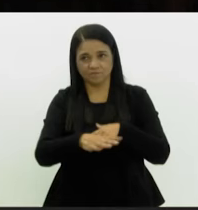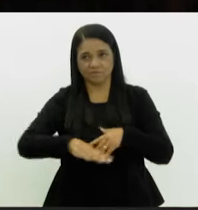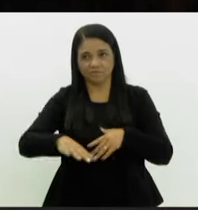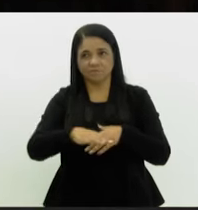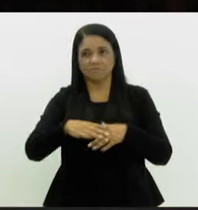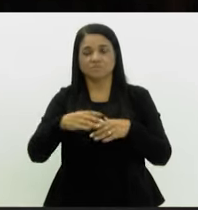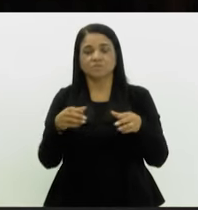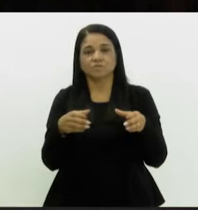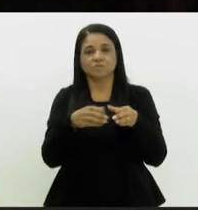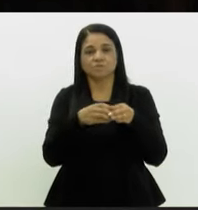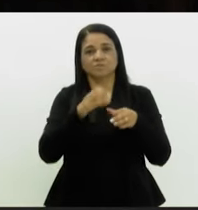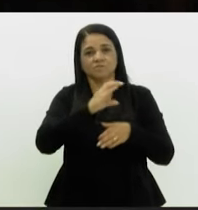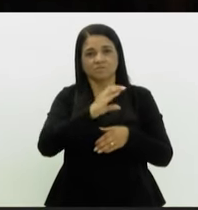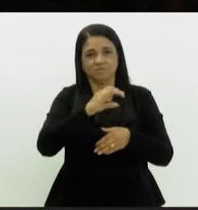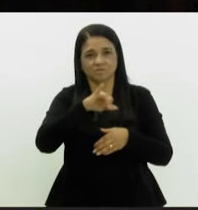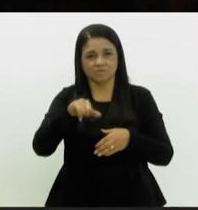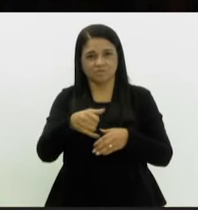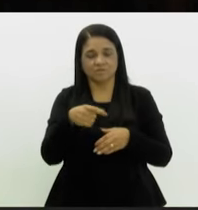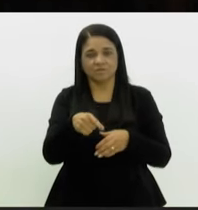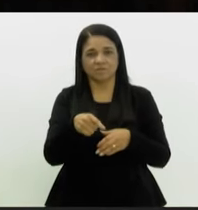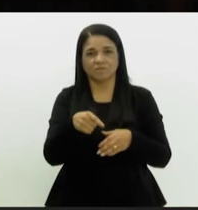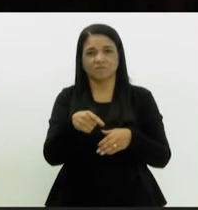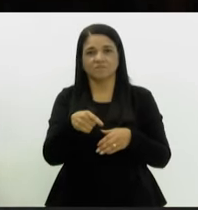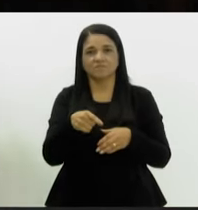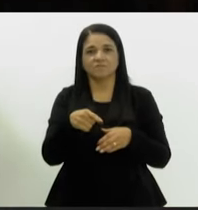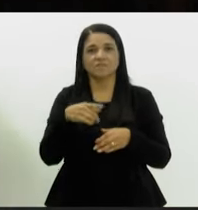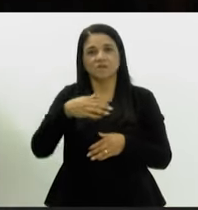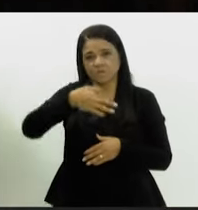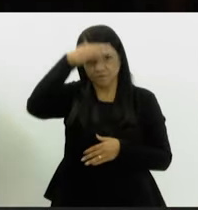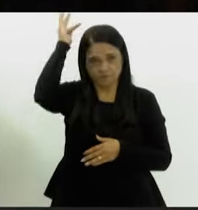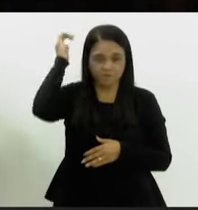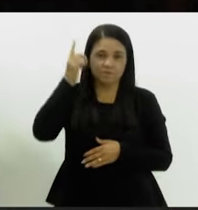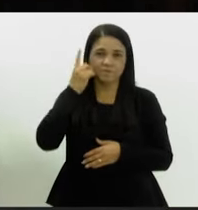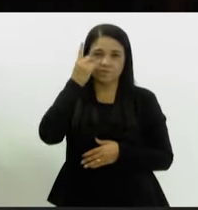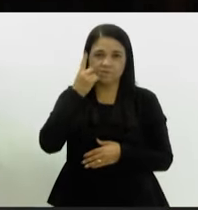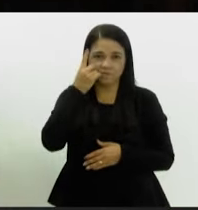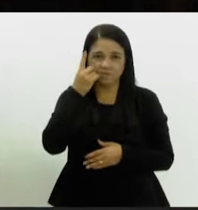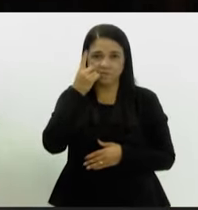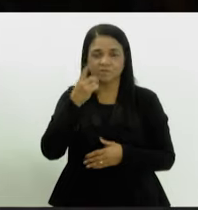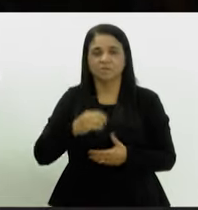de Constituição e Justiça, deputado Fred Pacheco.